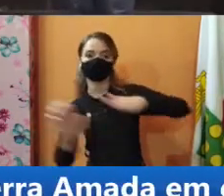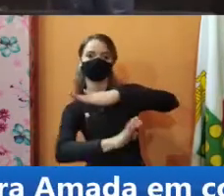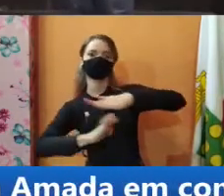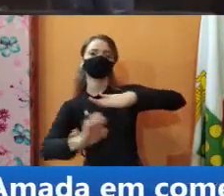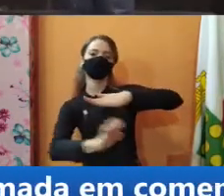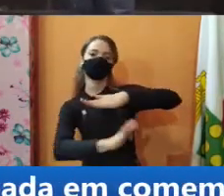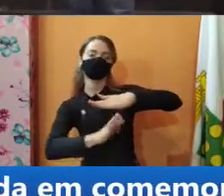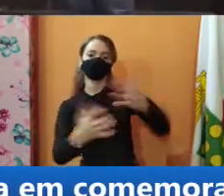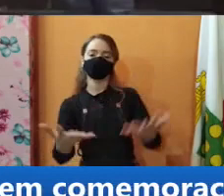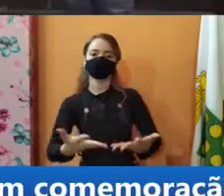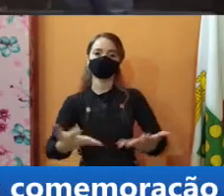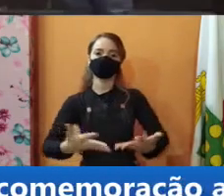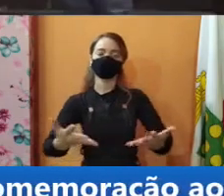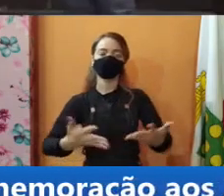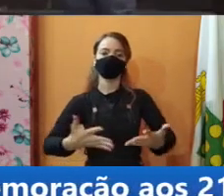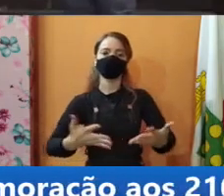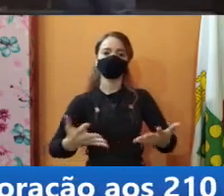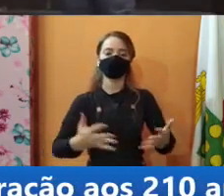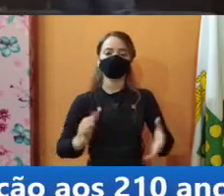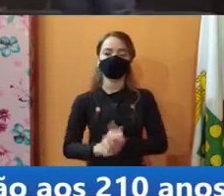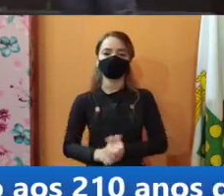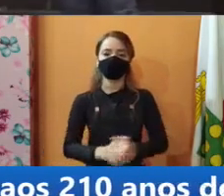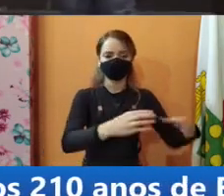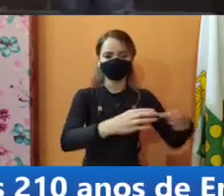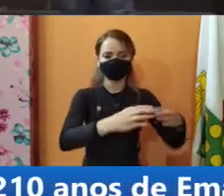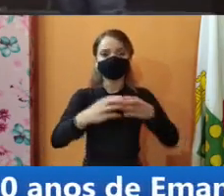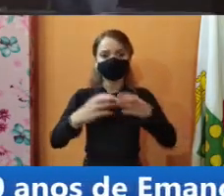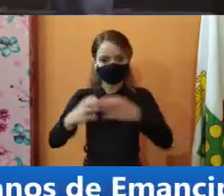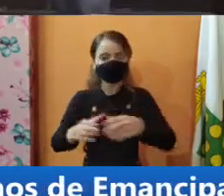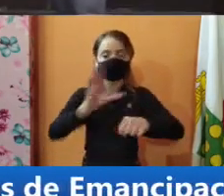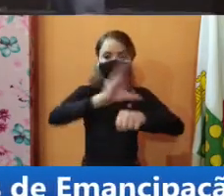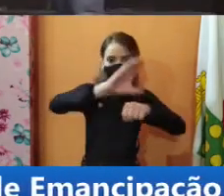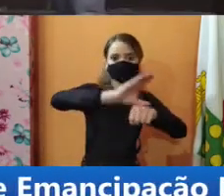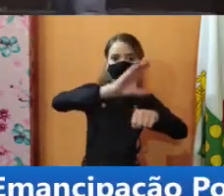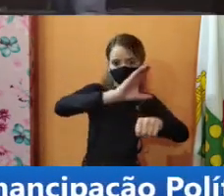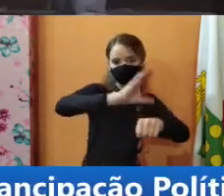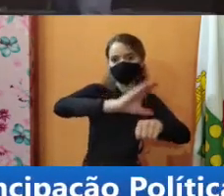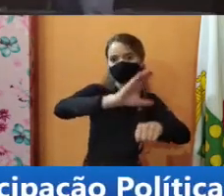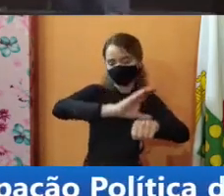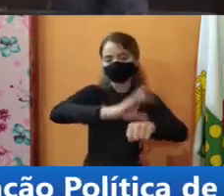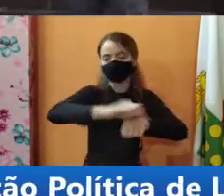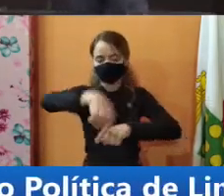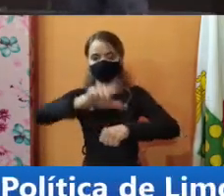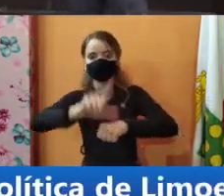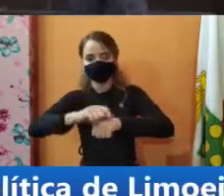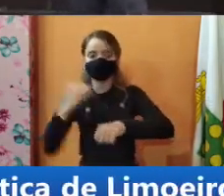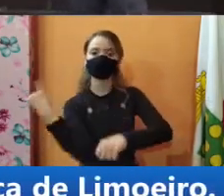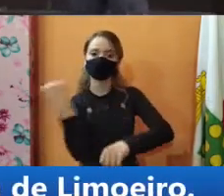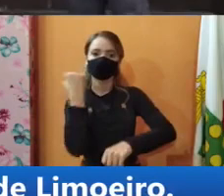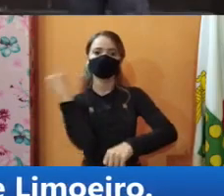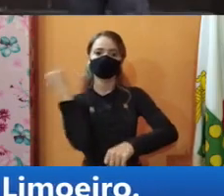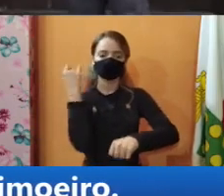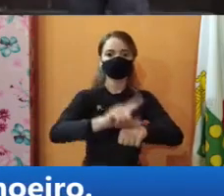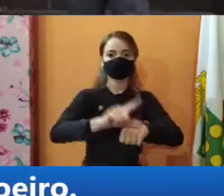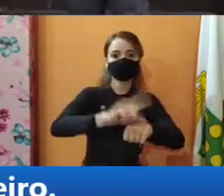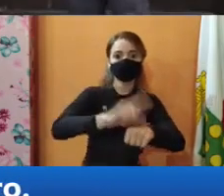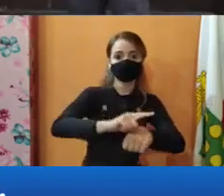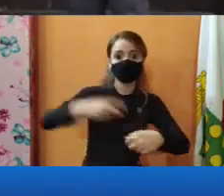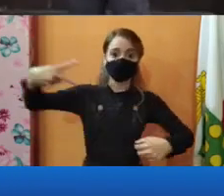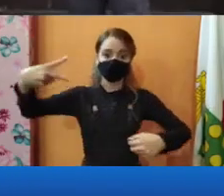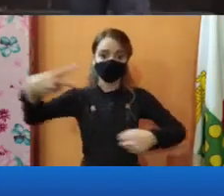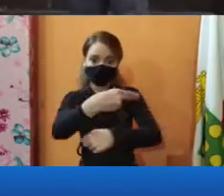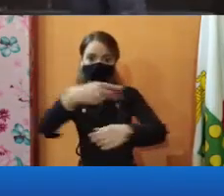gente diz, né? Montamos um curso, isso é muito importante falar dentro da nossa cidade. Montamos um curso de corte e